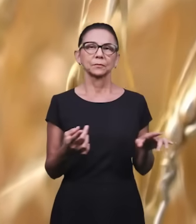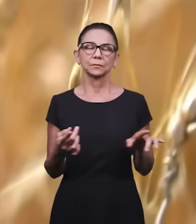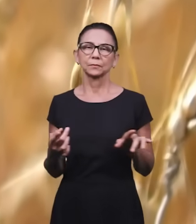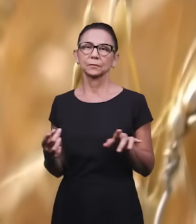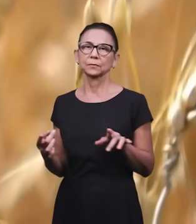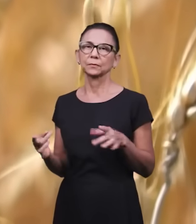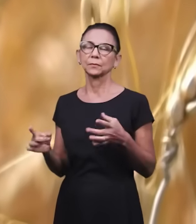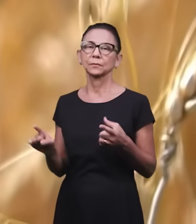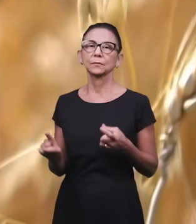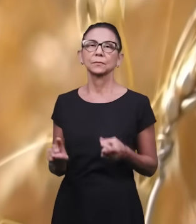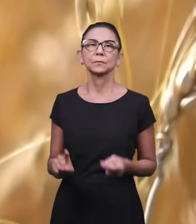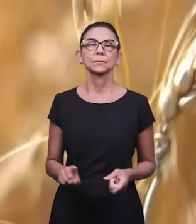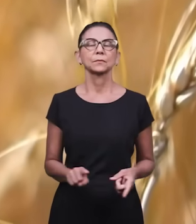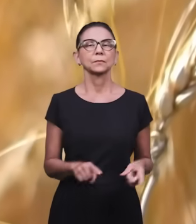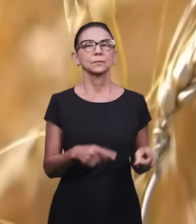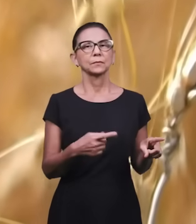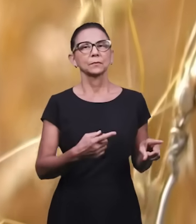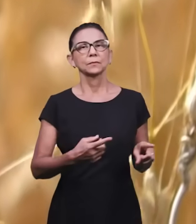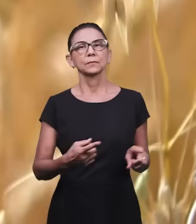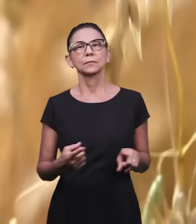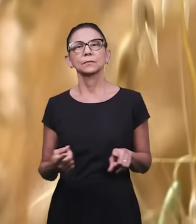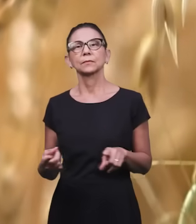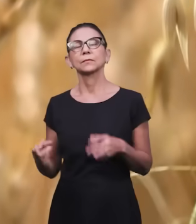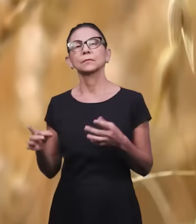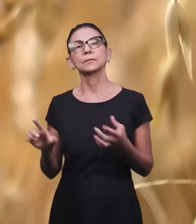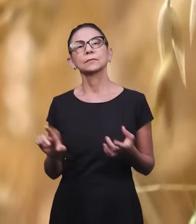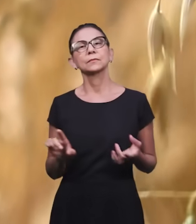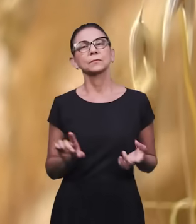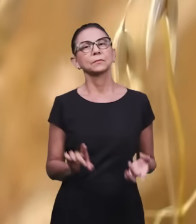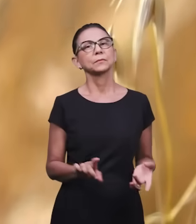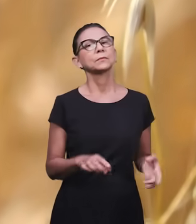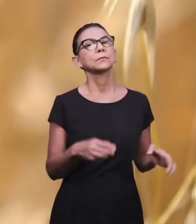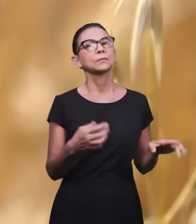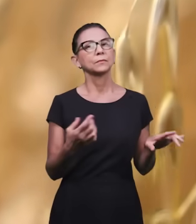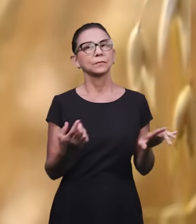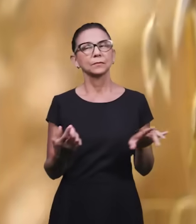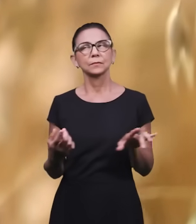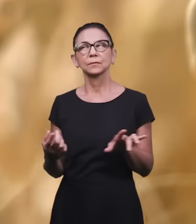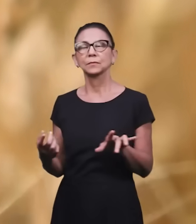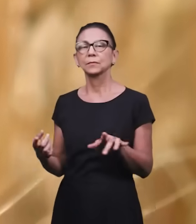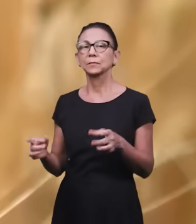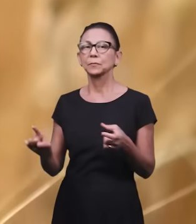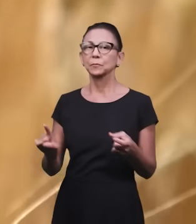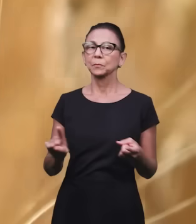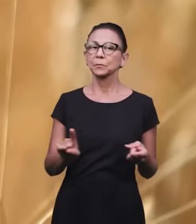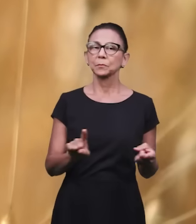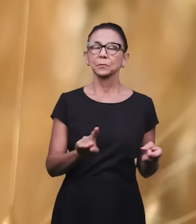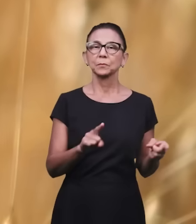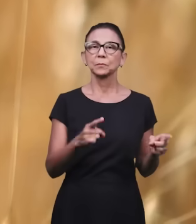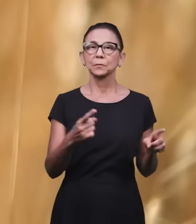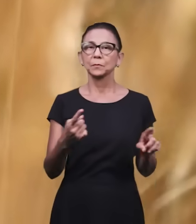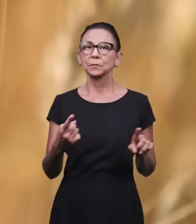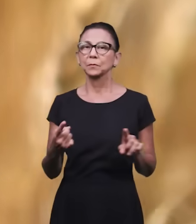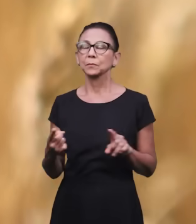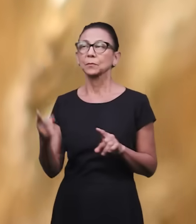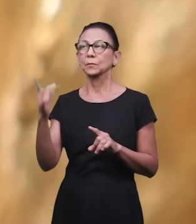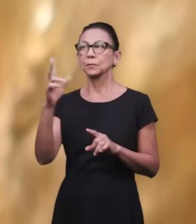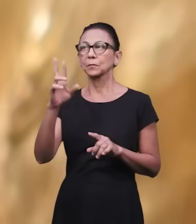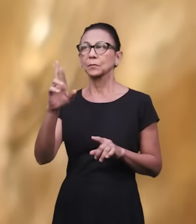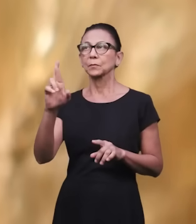O Senhor da ceifa está chamando.